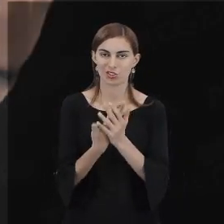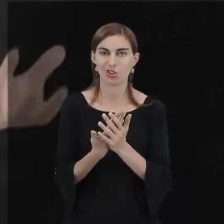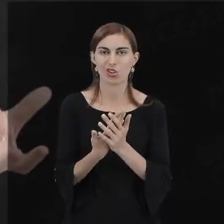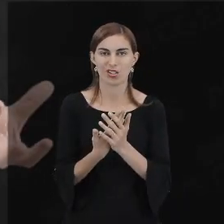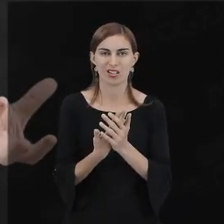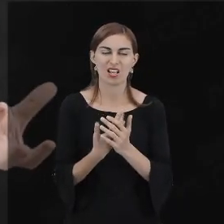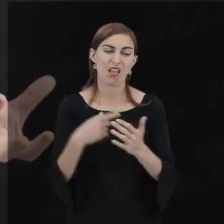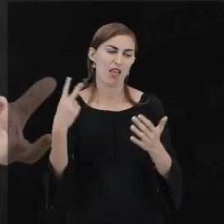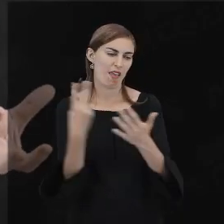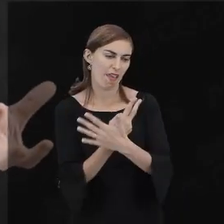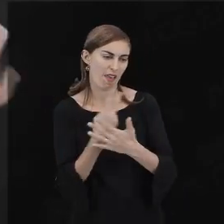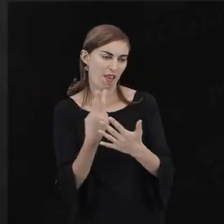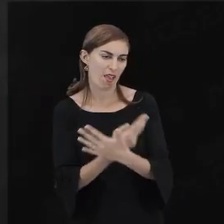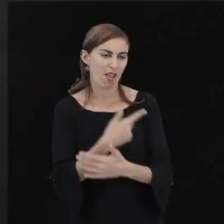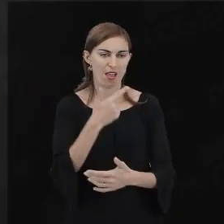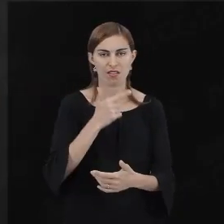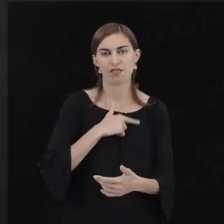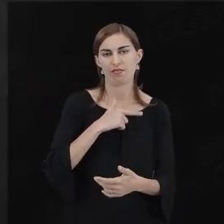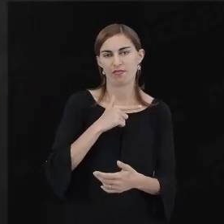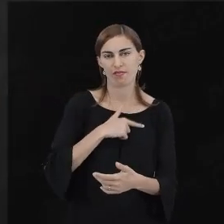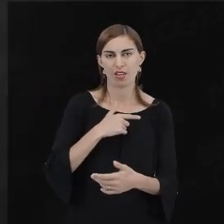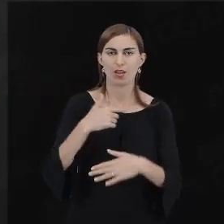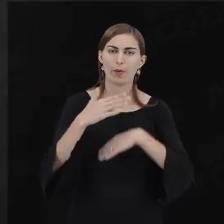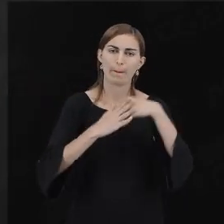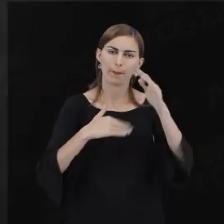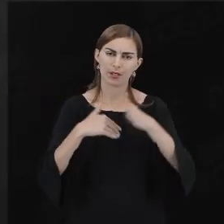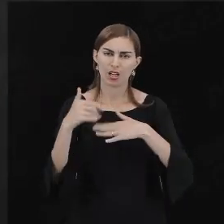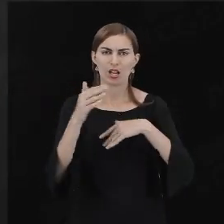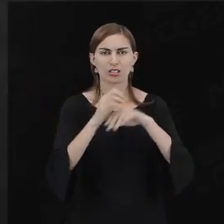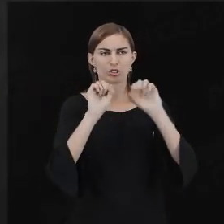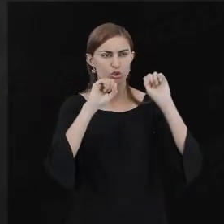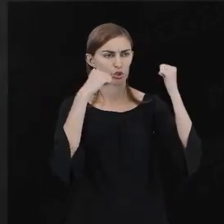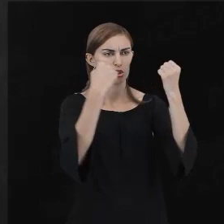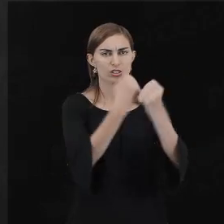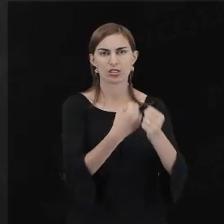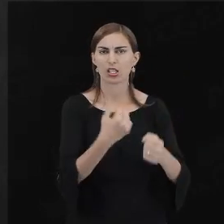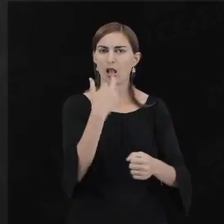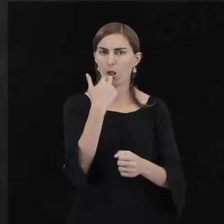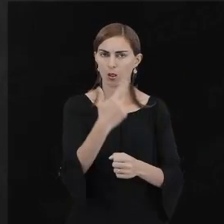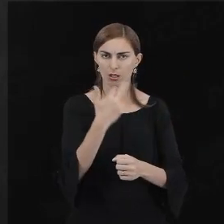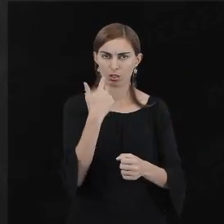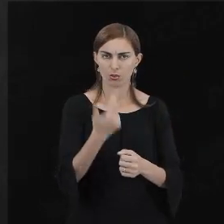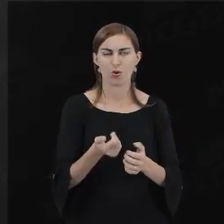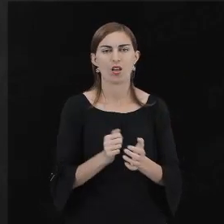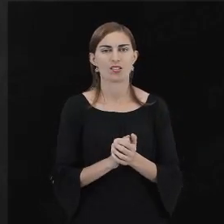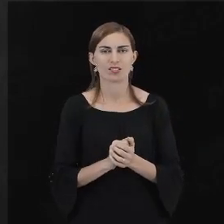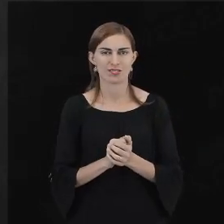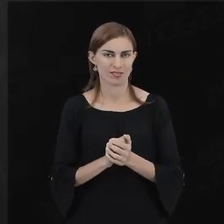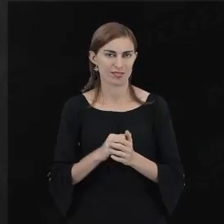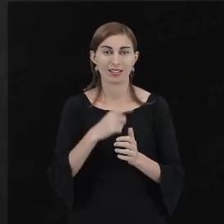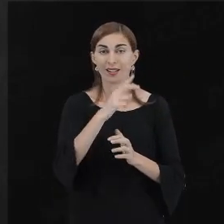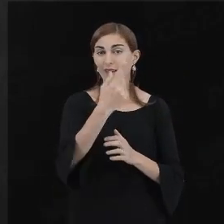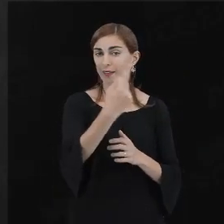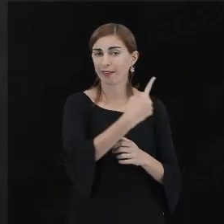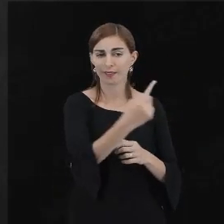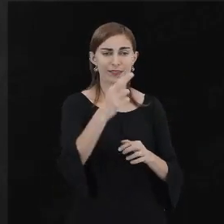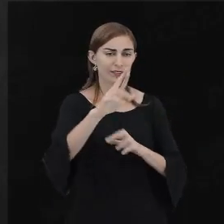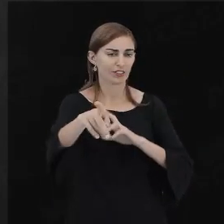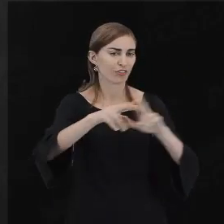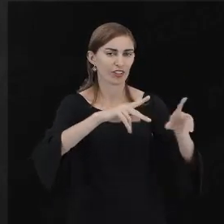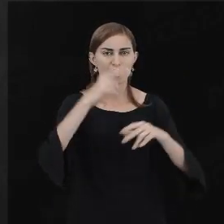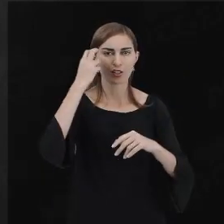As culturas eruditas e existem as culturas populares. E precisamos valorizar ambas, porque não existe